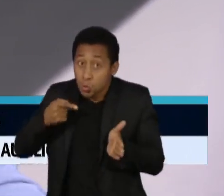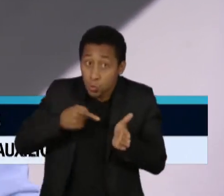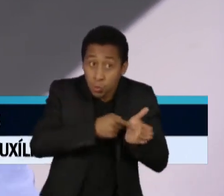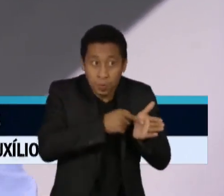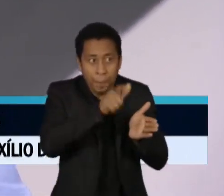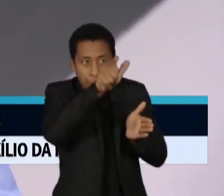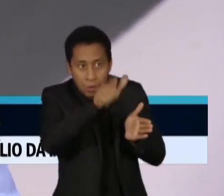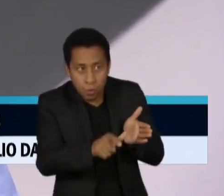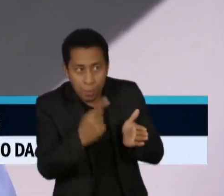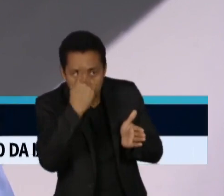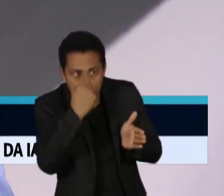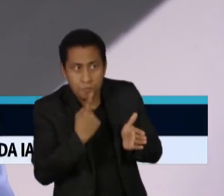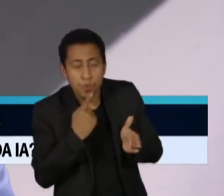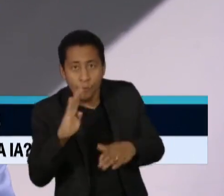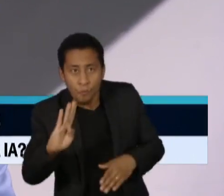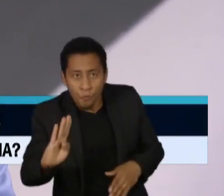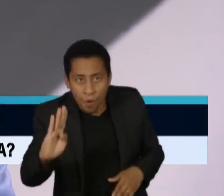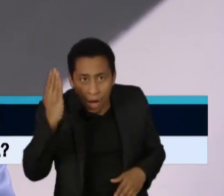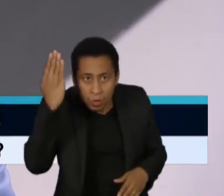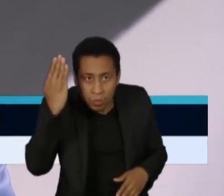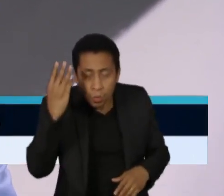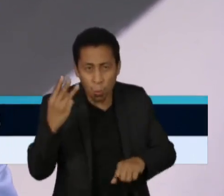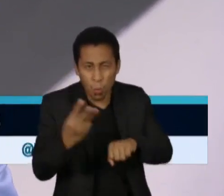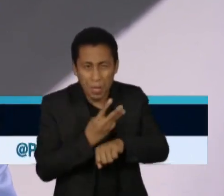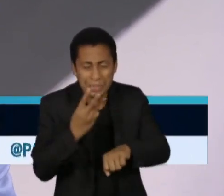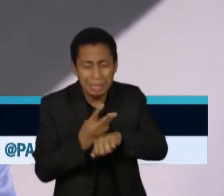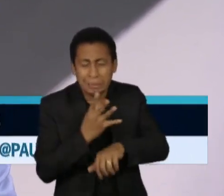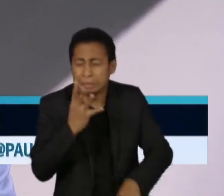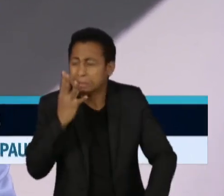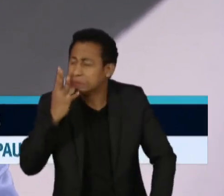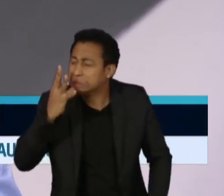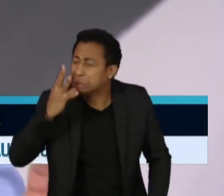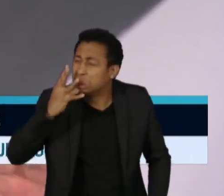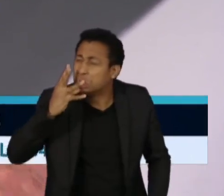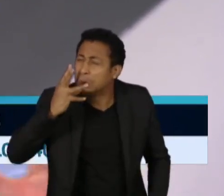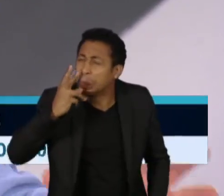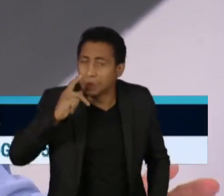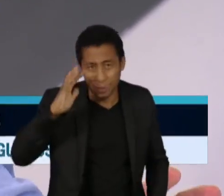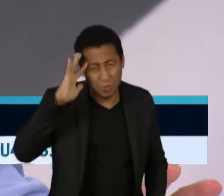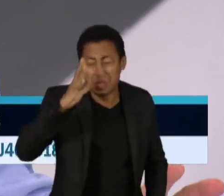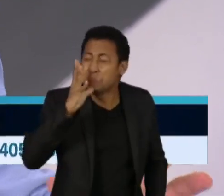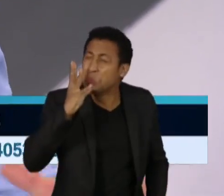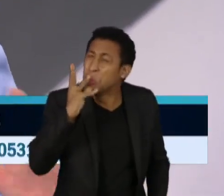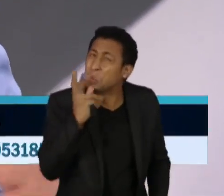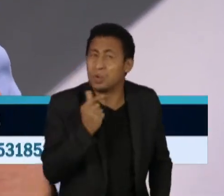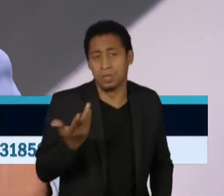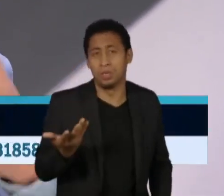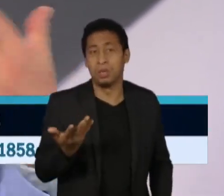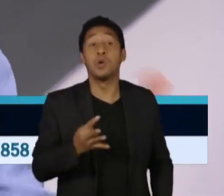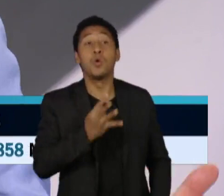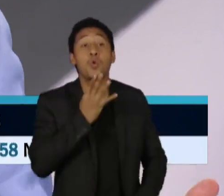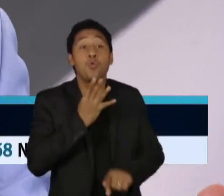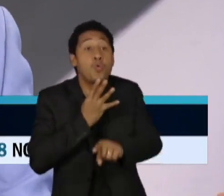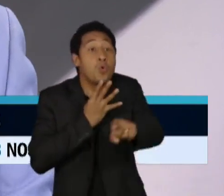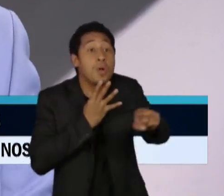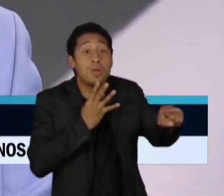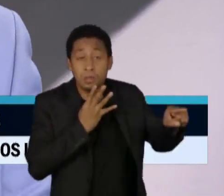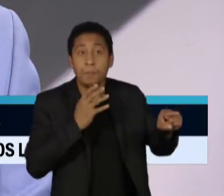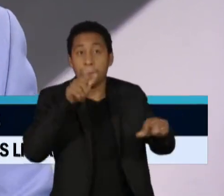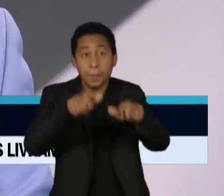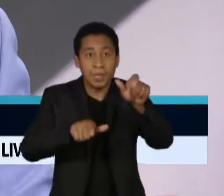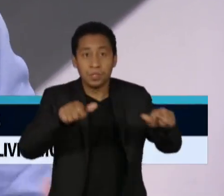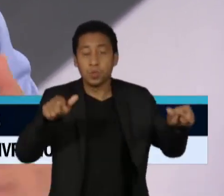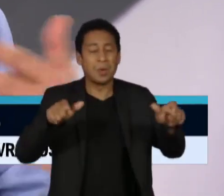ele demora muito Eu conheço muitos casos de pessoas que sofrem porque a sua identidade